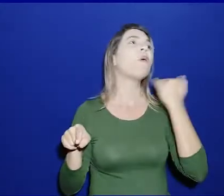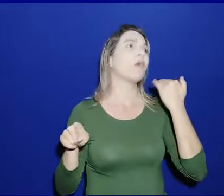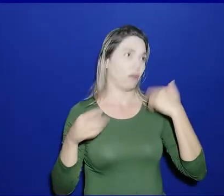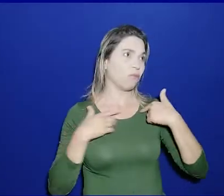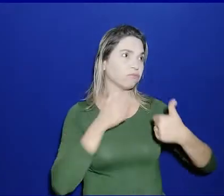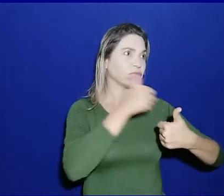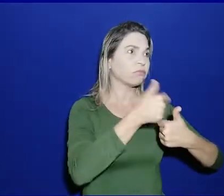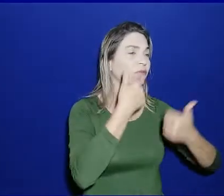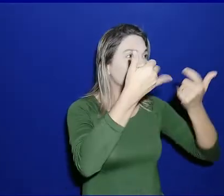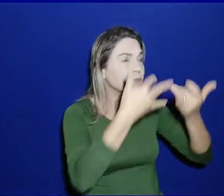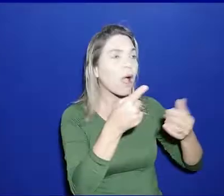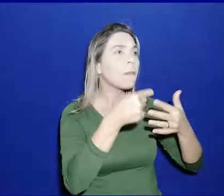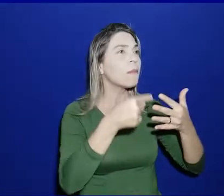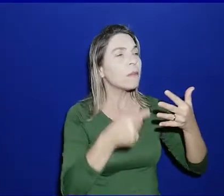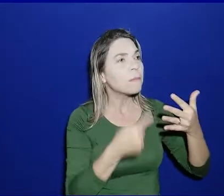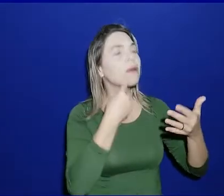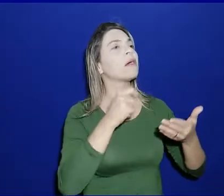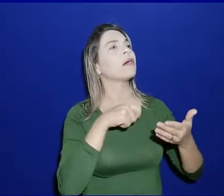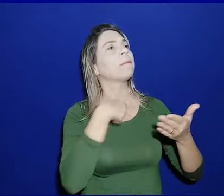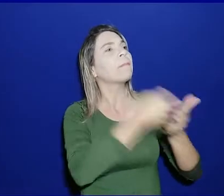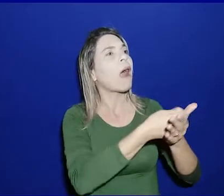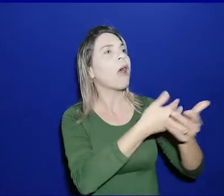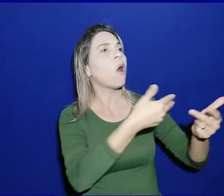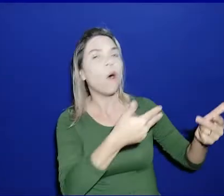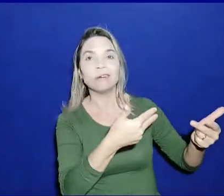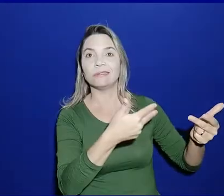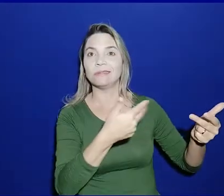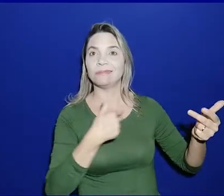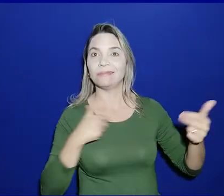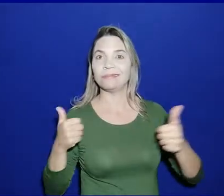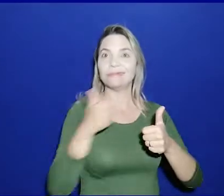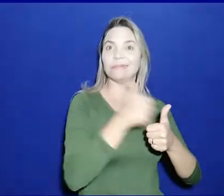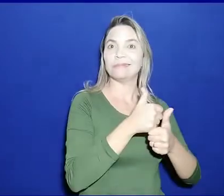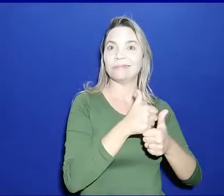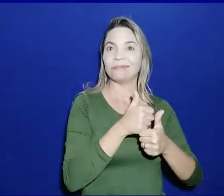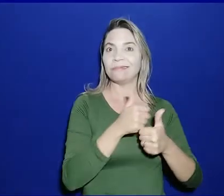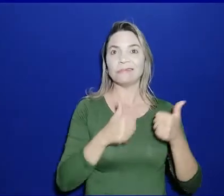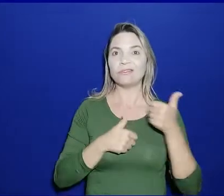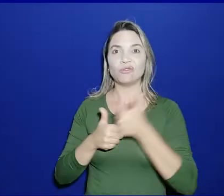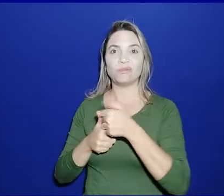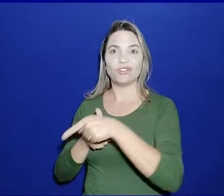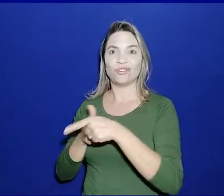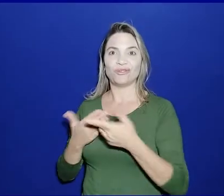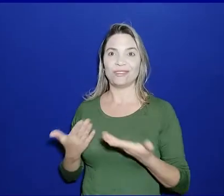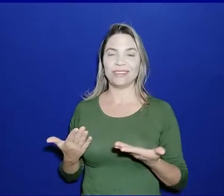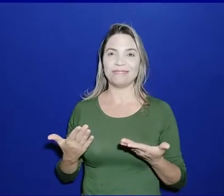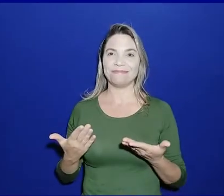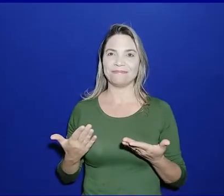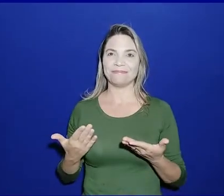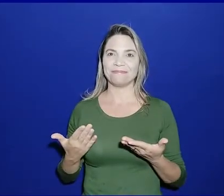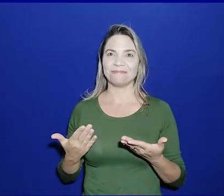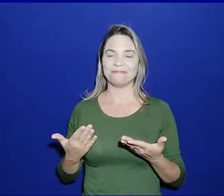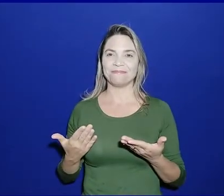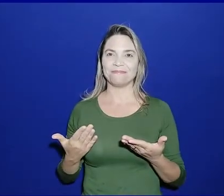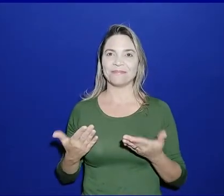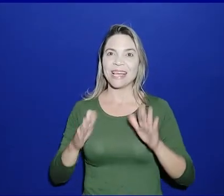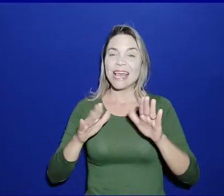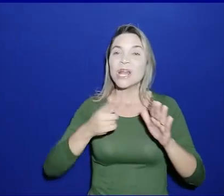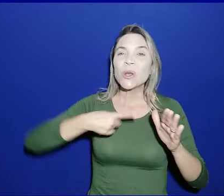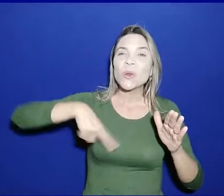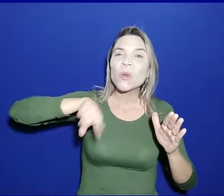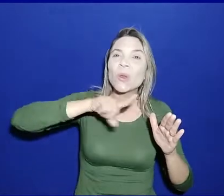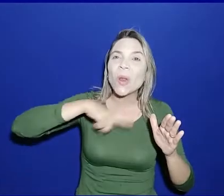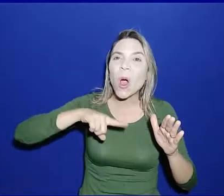trará paz. O que é morrer? Morrer é deixar o mundo natural. Nós